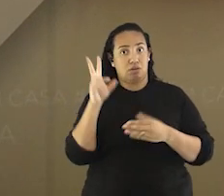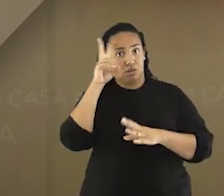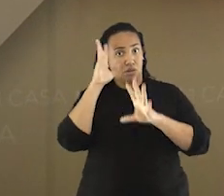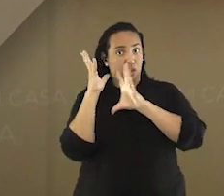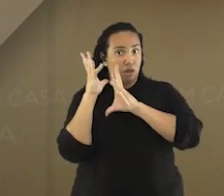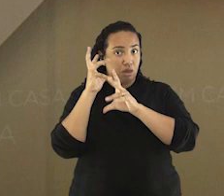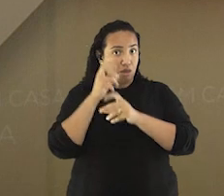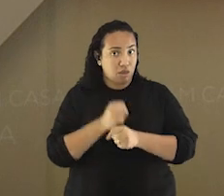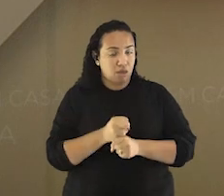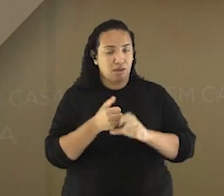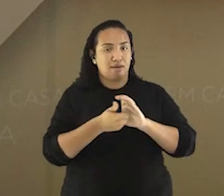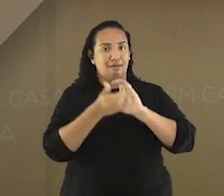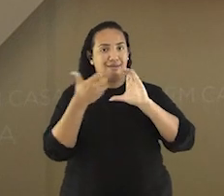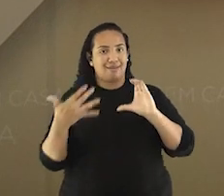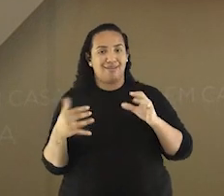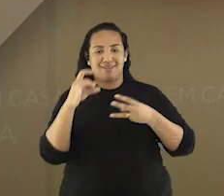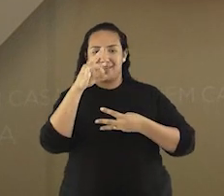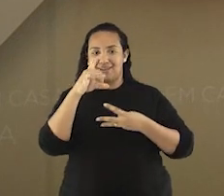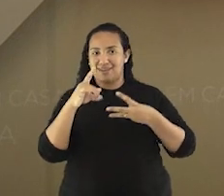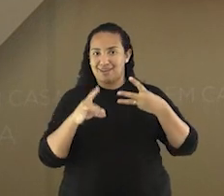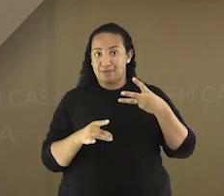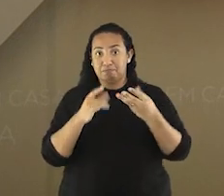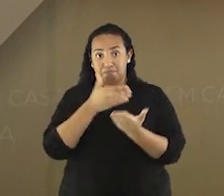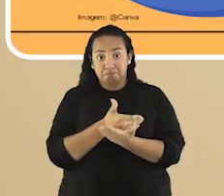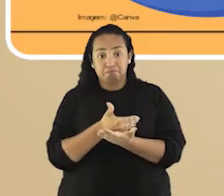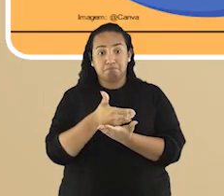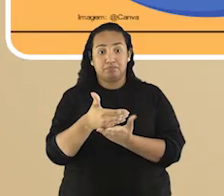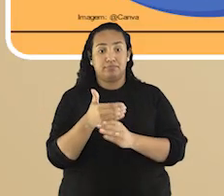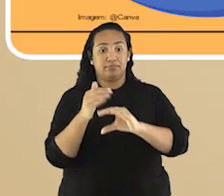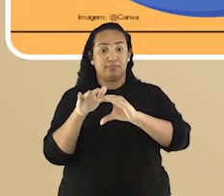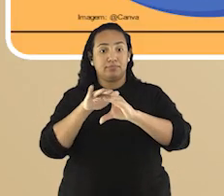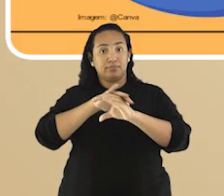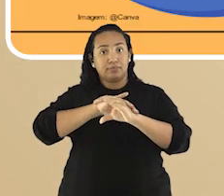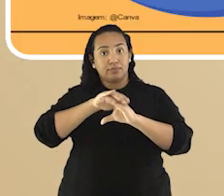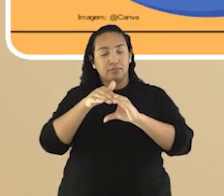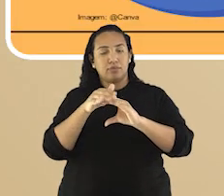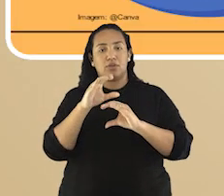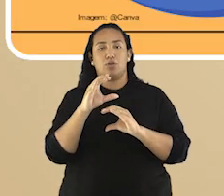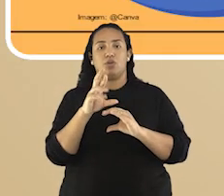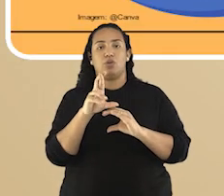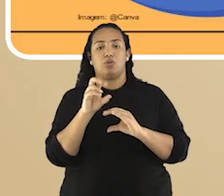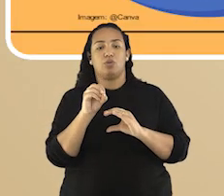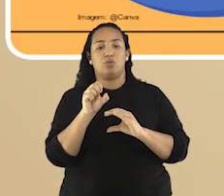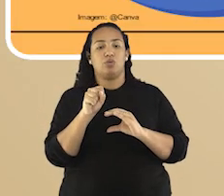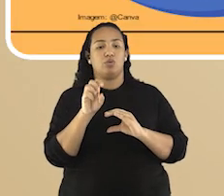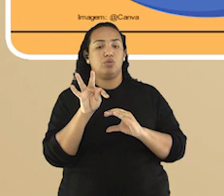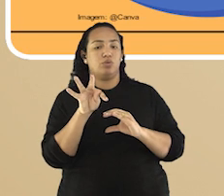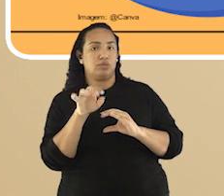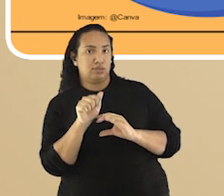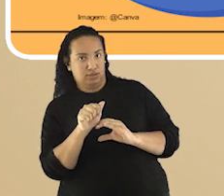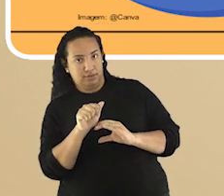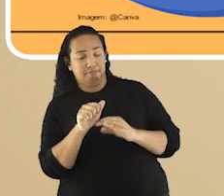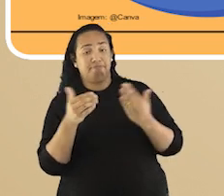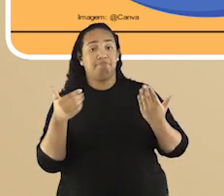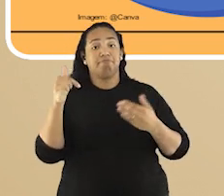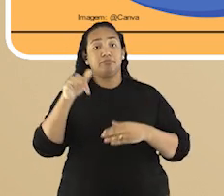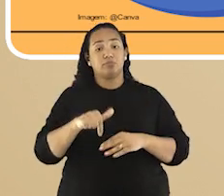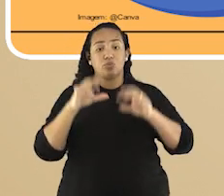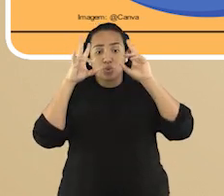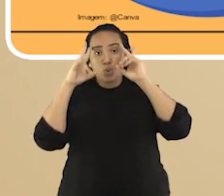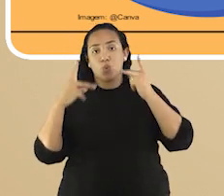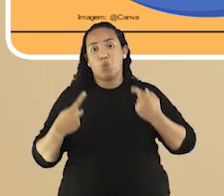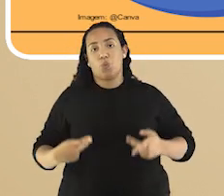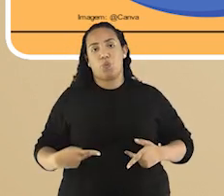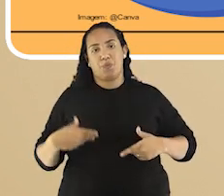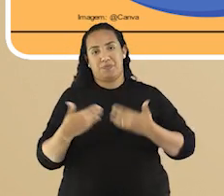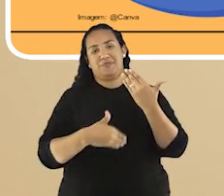e começaremos pela crosta terrestre. Nessa camada são desenvolvidas as atividades humanas. Ela